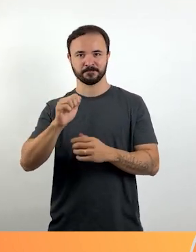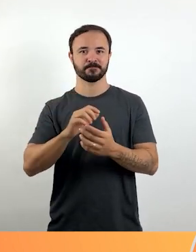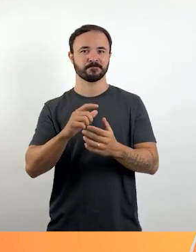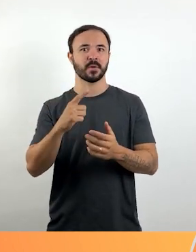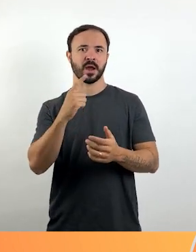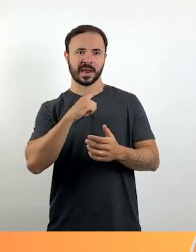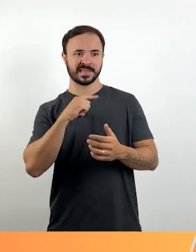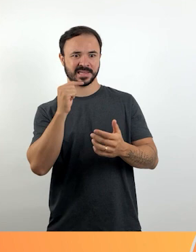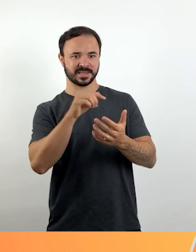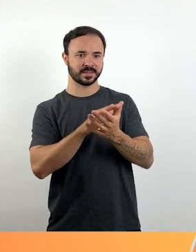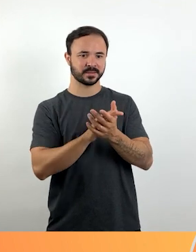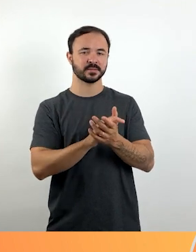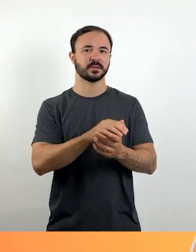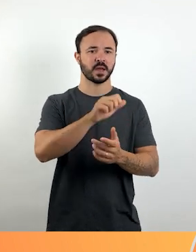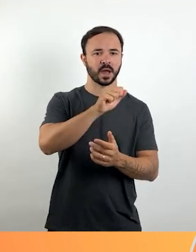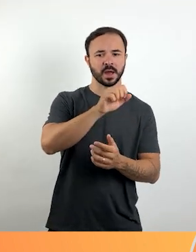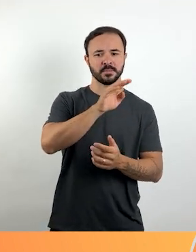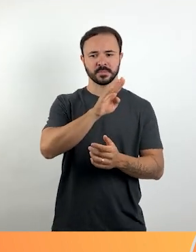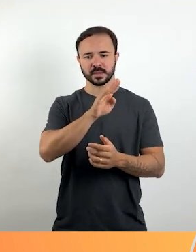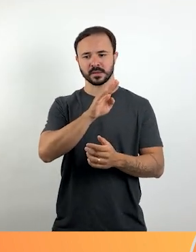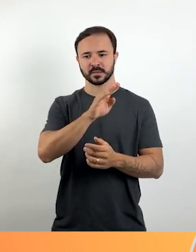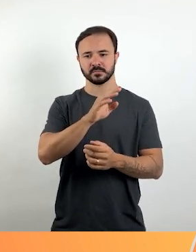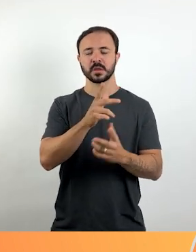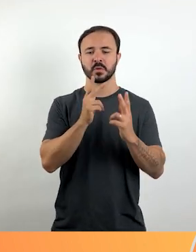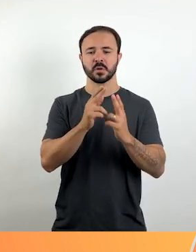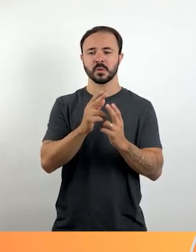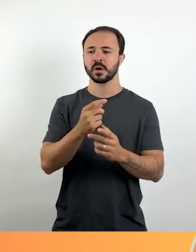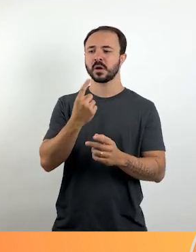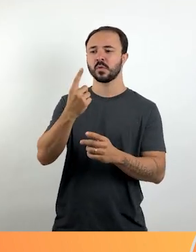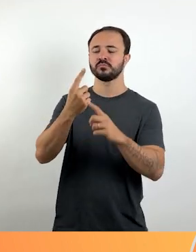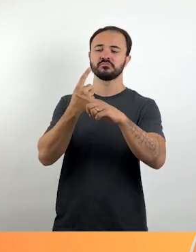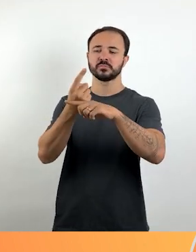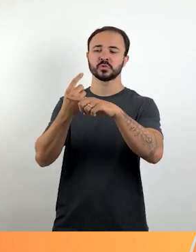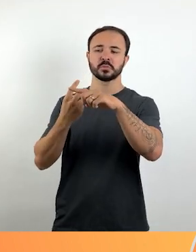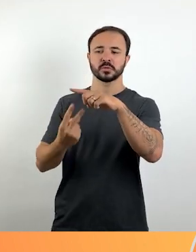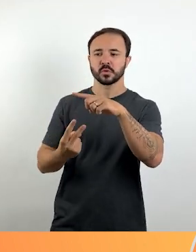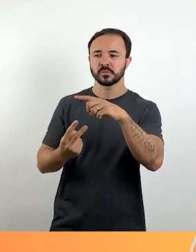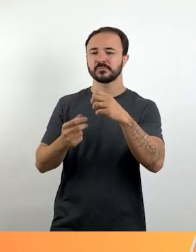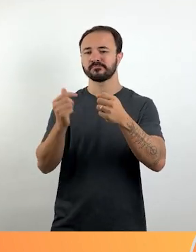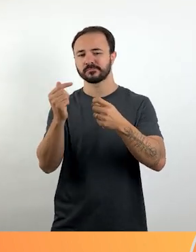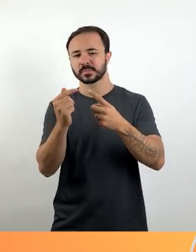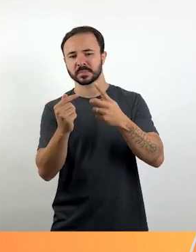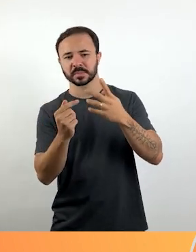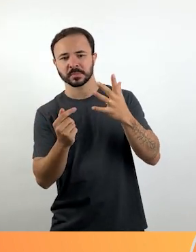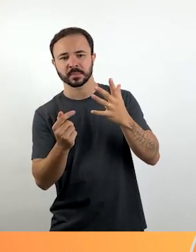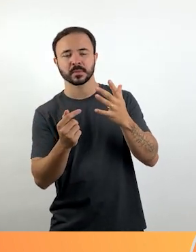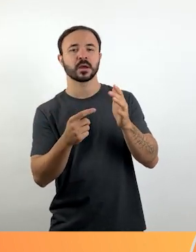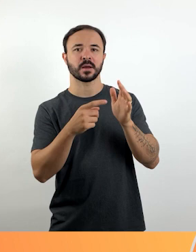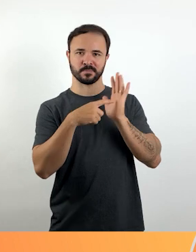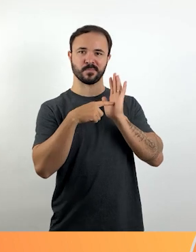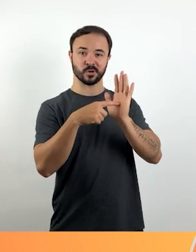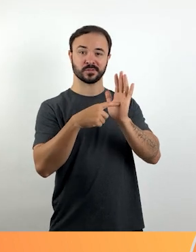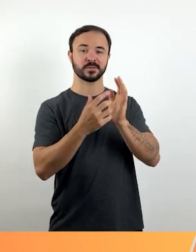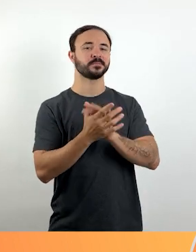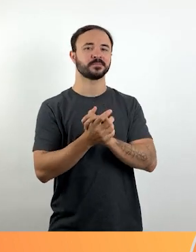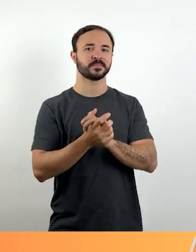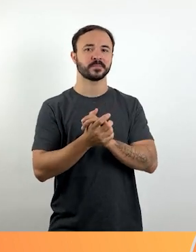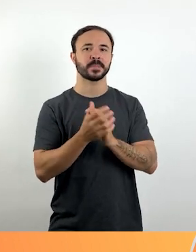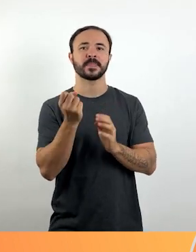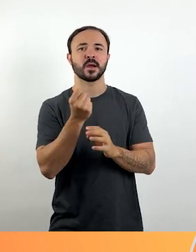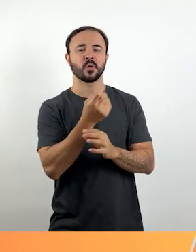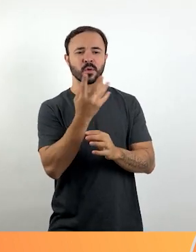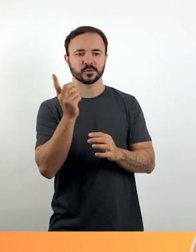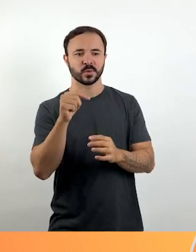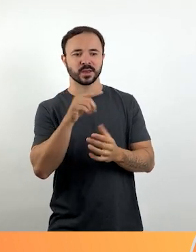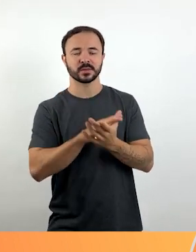sobre 2, BC igual a 1/3 e AC igual a 1/6, qual é o valor de